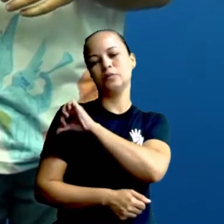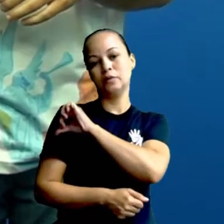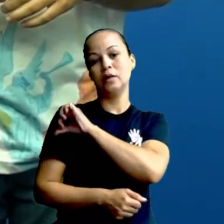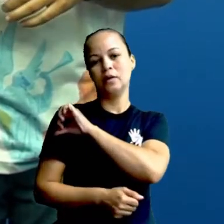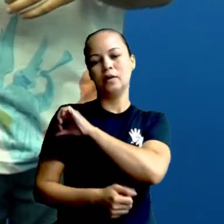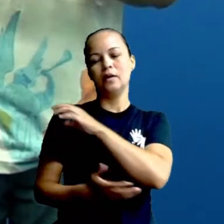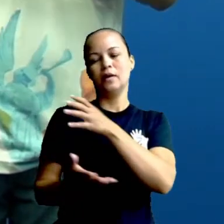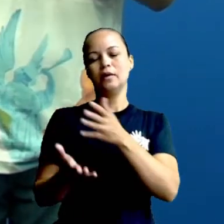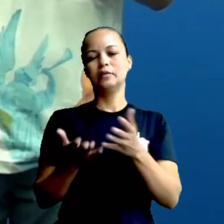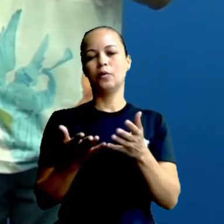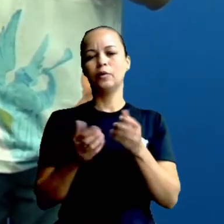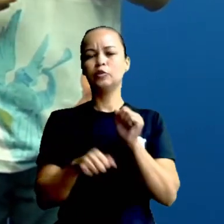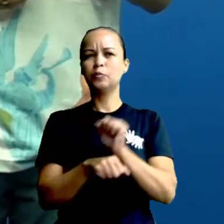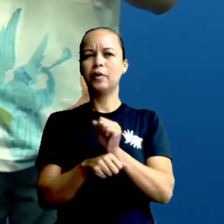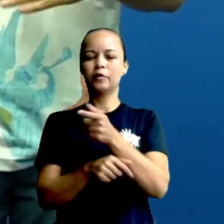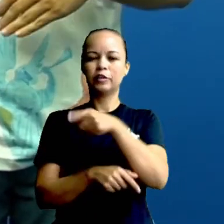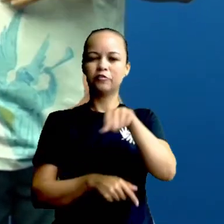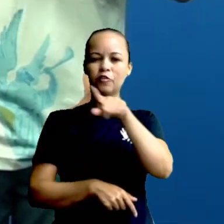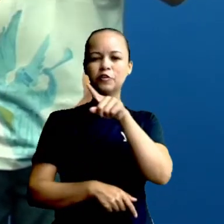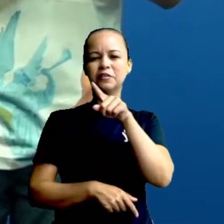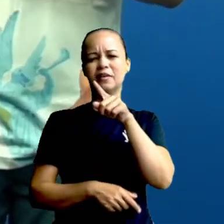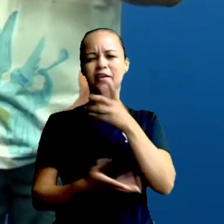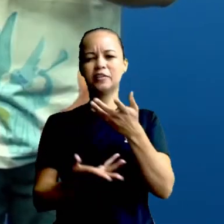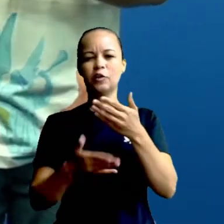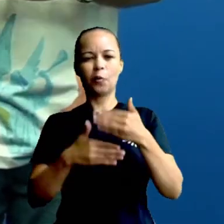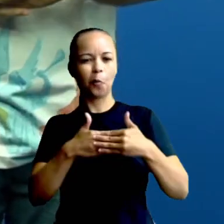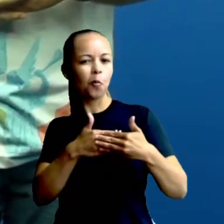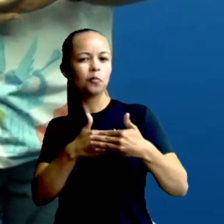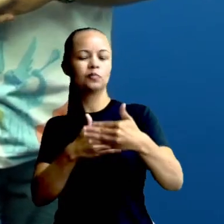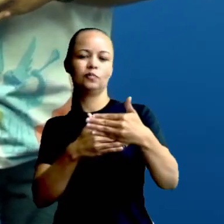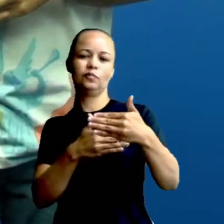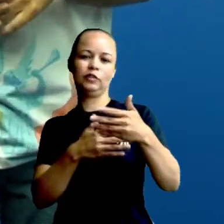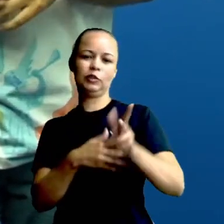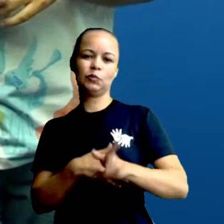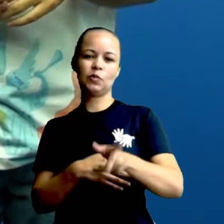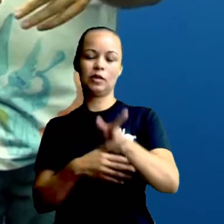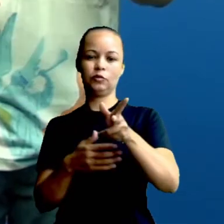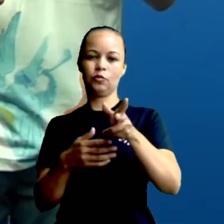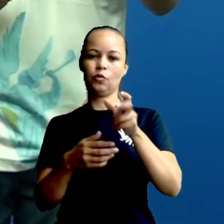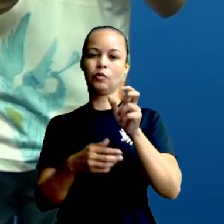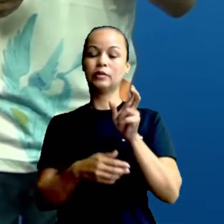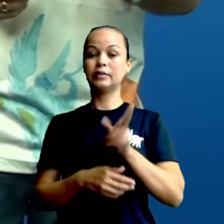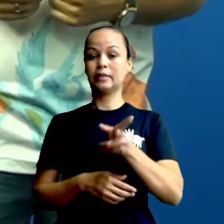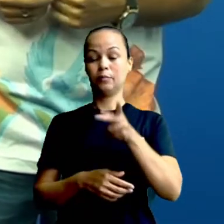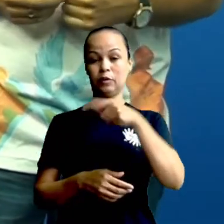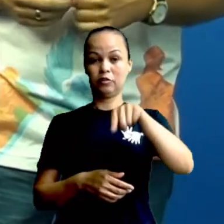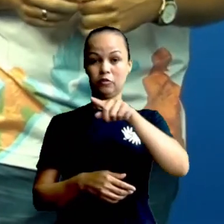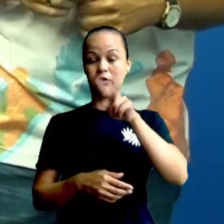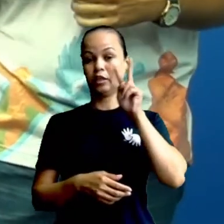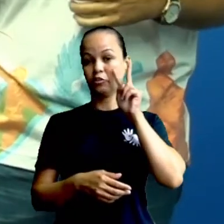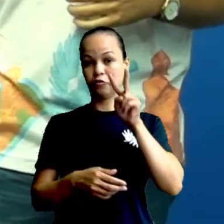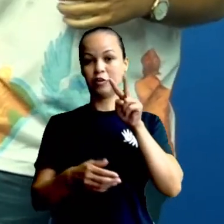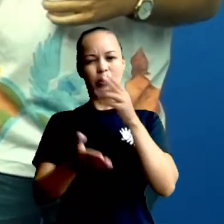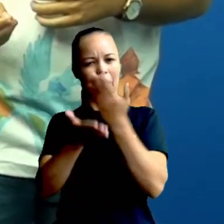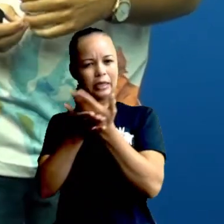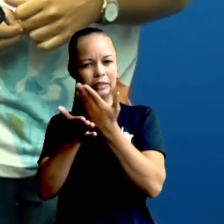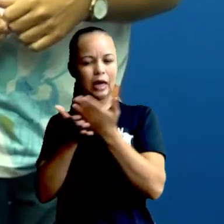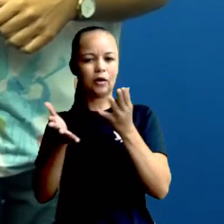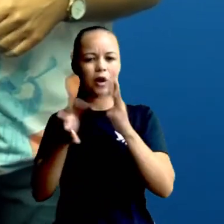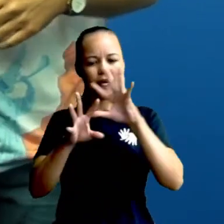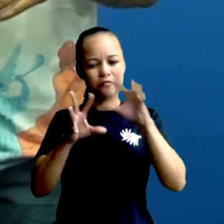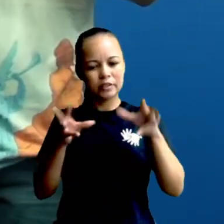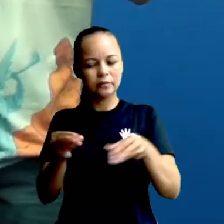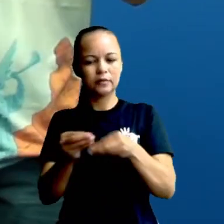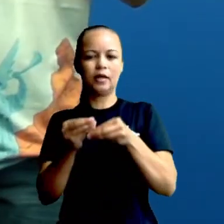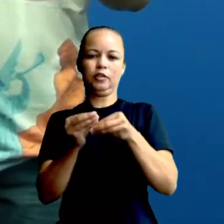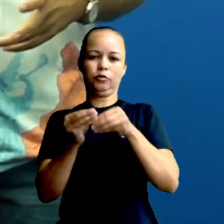Fundamental Eu espero que você está aí ó continuando aquele que você viu nos salões revisando